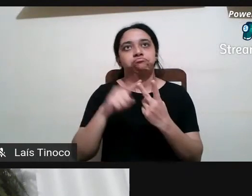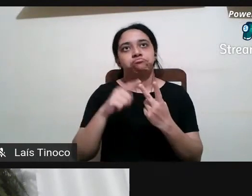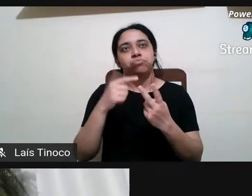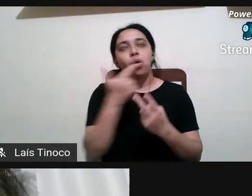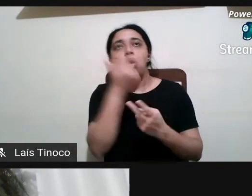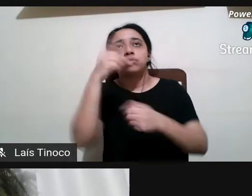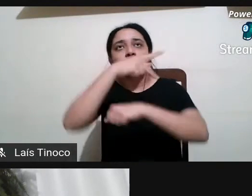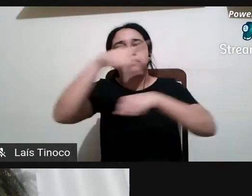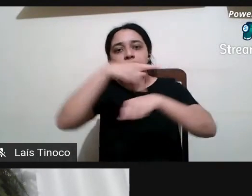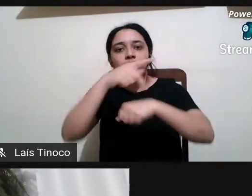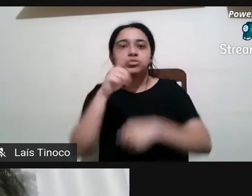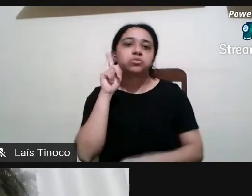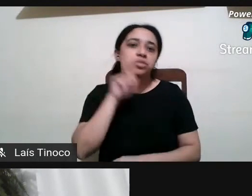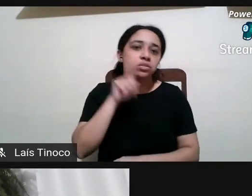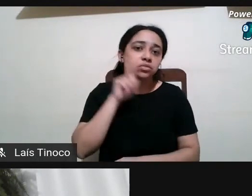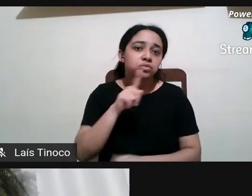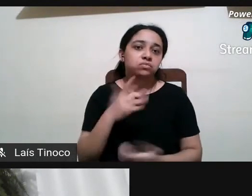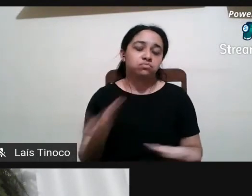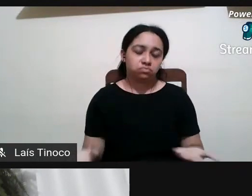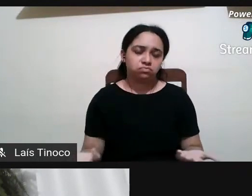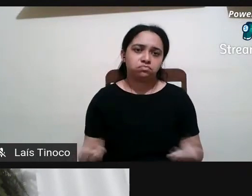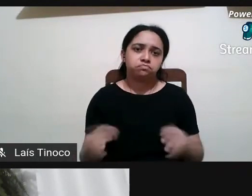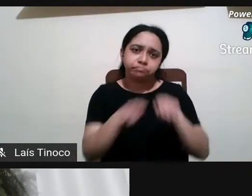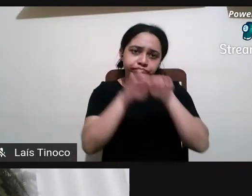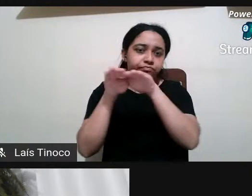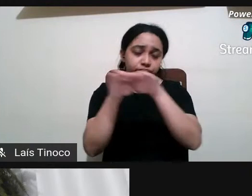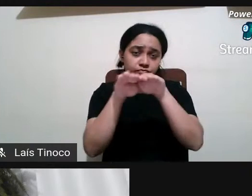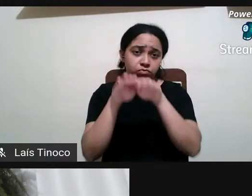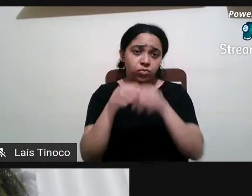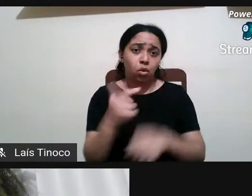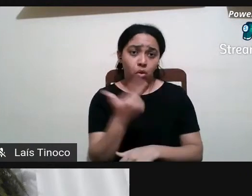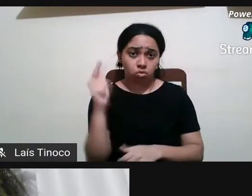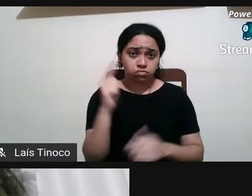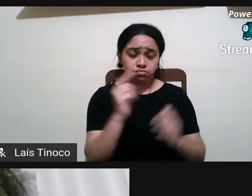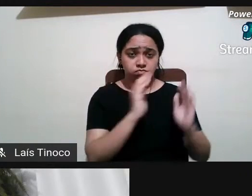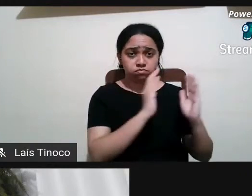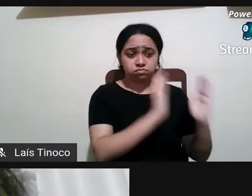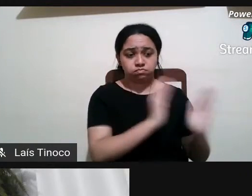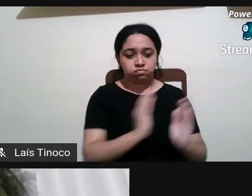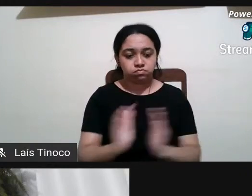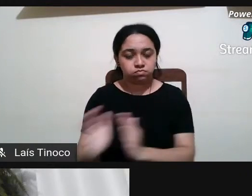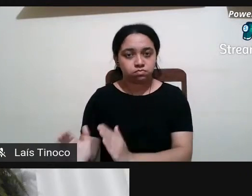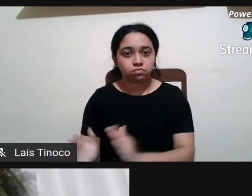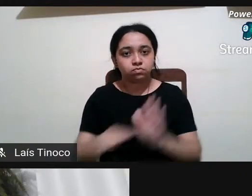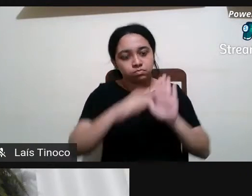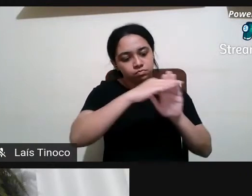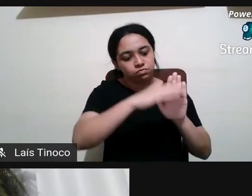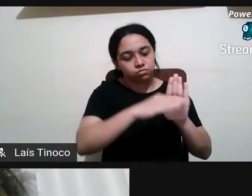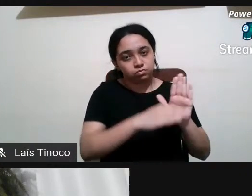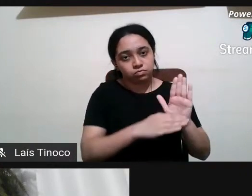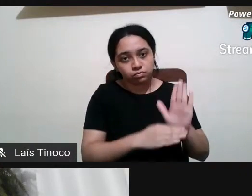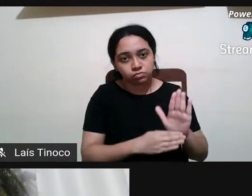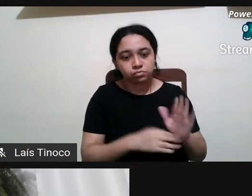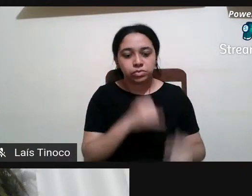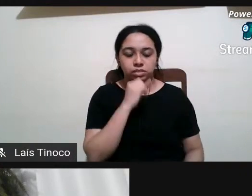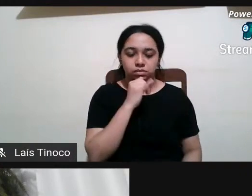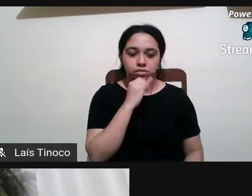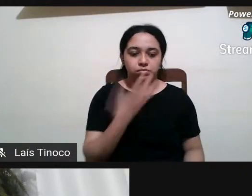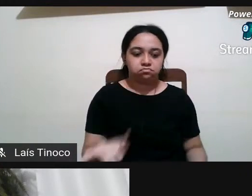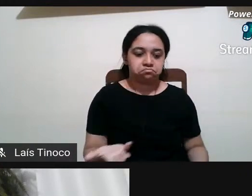Então, um outro protocolo muito utilizado é, por exemplo, a proporção entre o